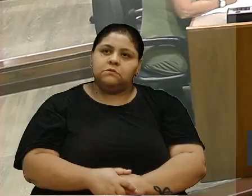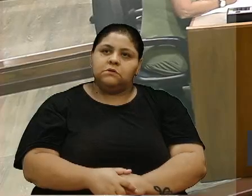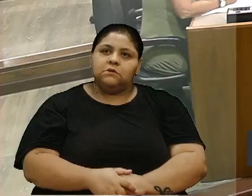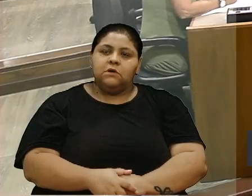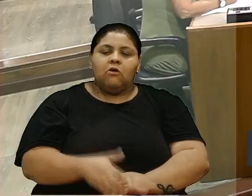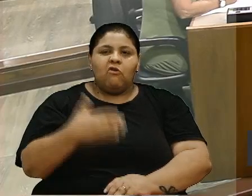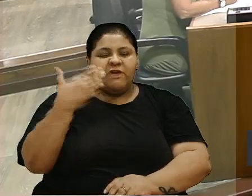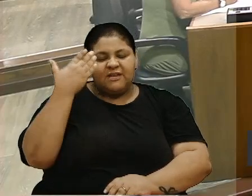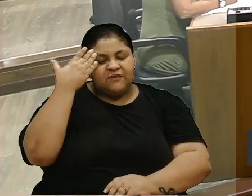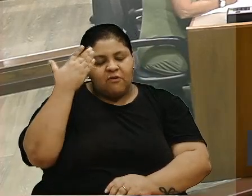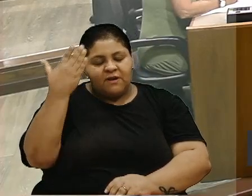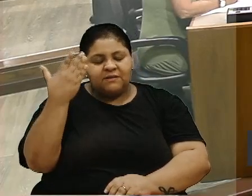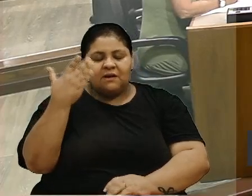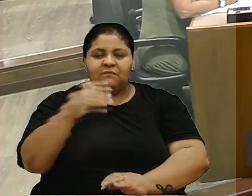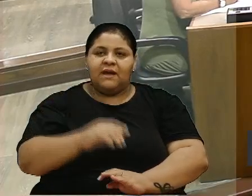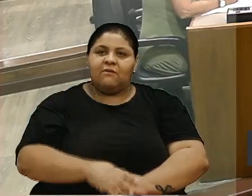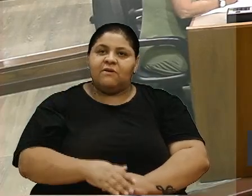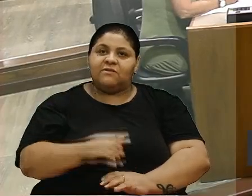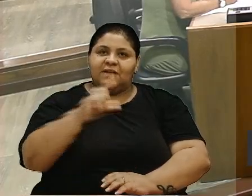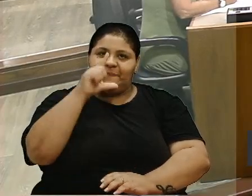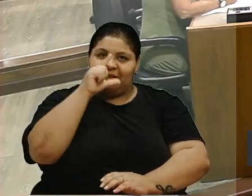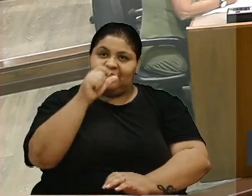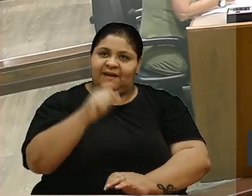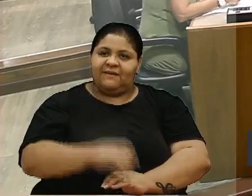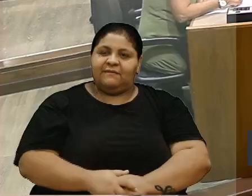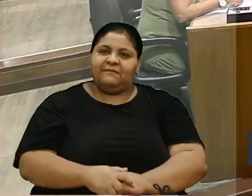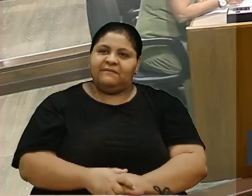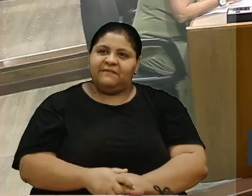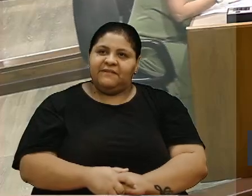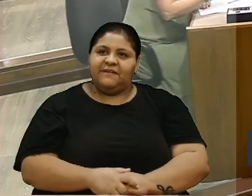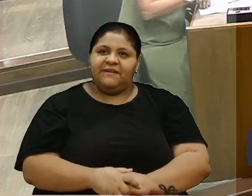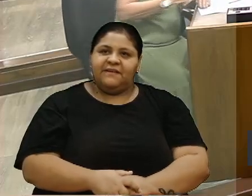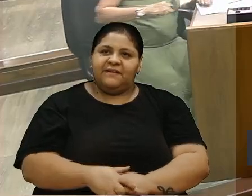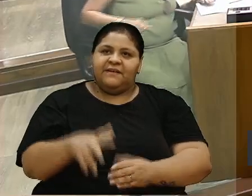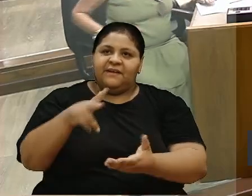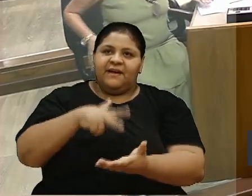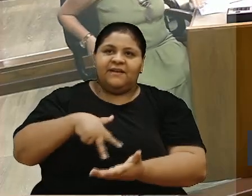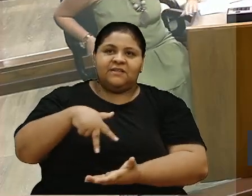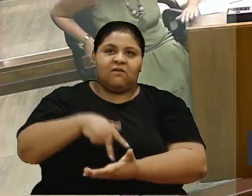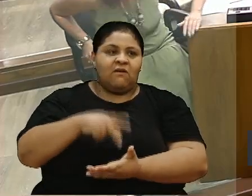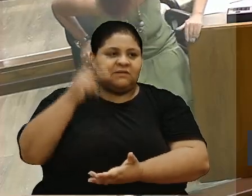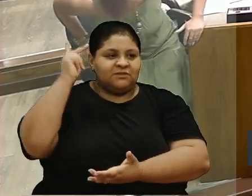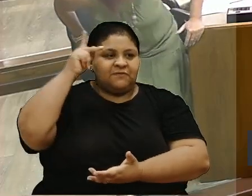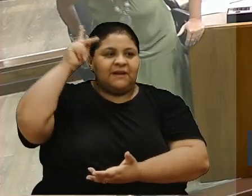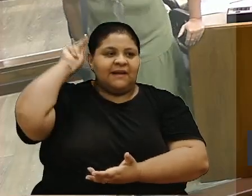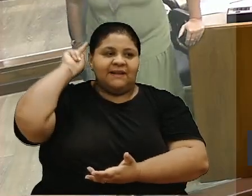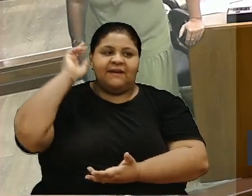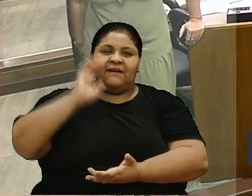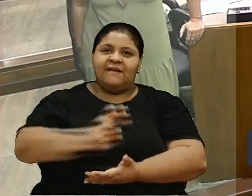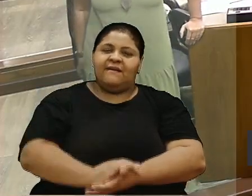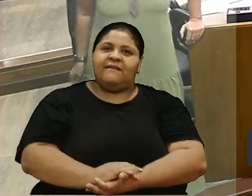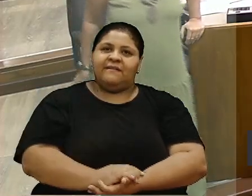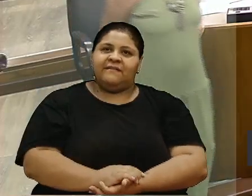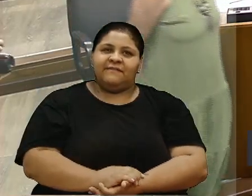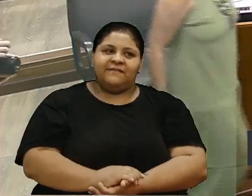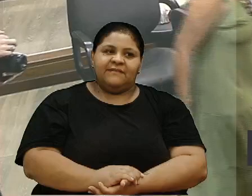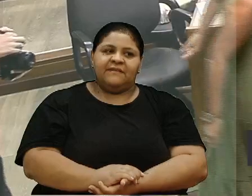Fantinel. Com a palavra, vereador Iago Morandi. Peço a palavra. Da tribuna, vereador Iago Morandi.